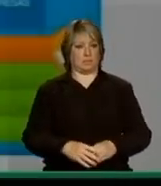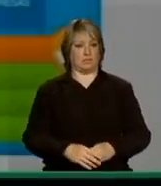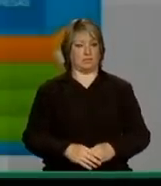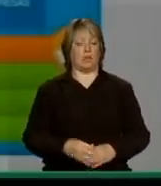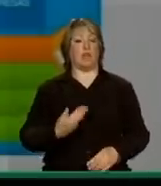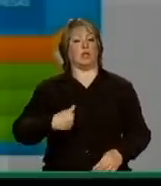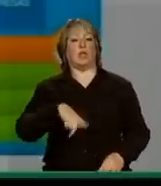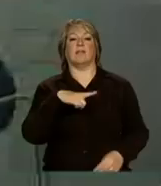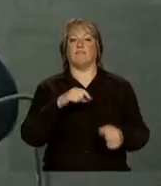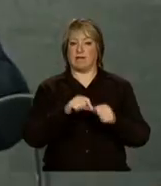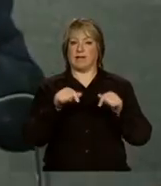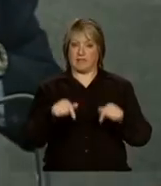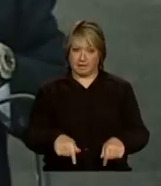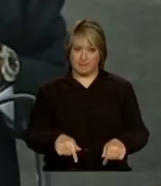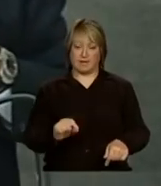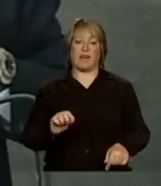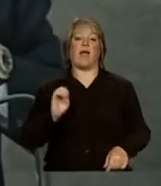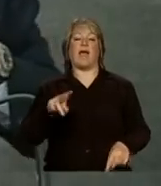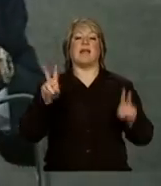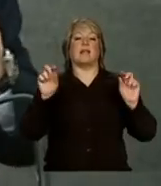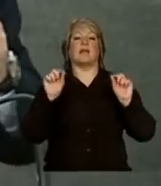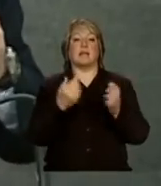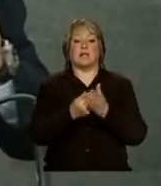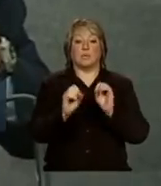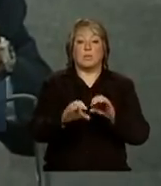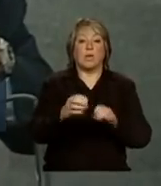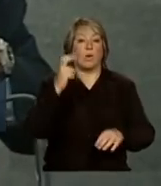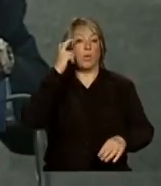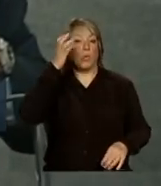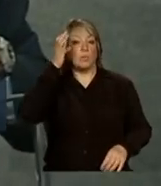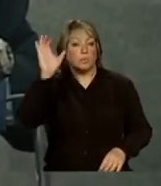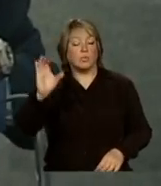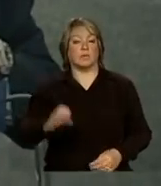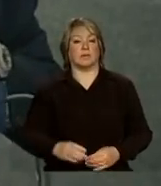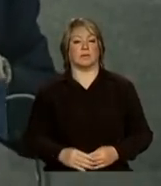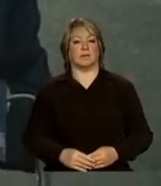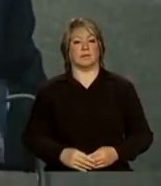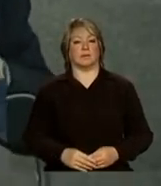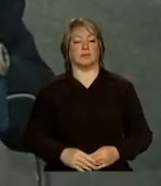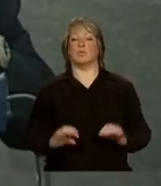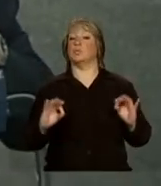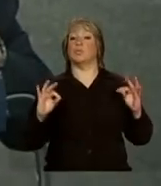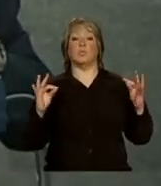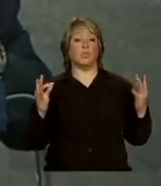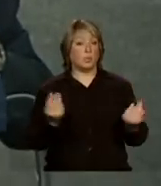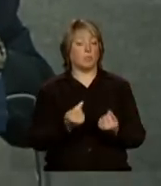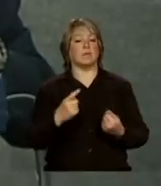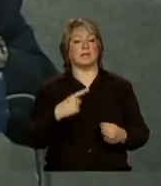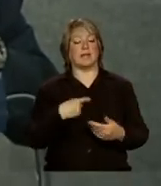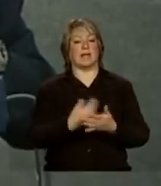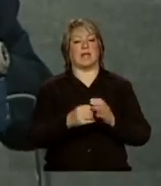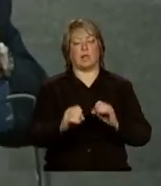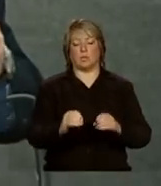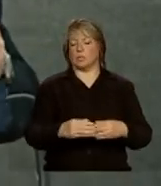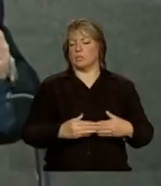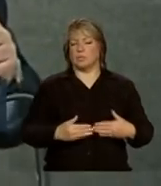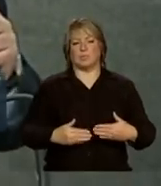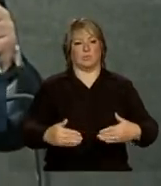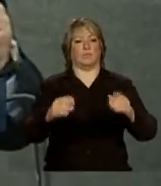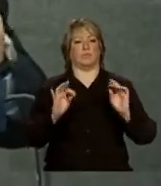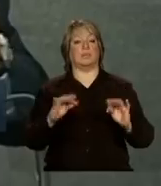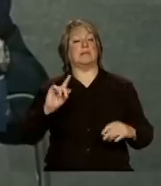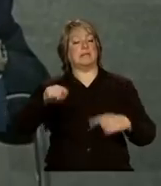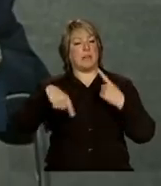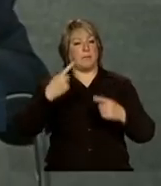estamos fazendo aqui é tema de Educação e Cultura Tá certo E tudo passa por educação depois vou falar um pouco sobre